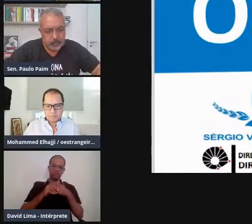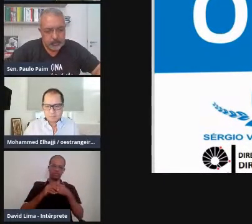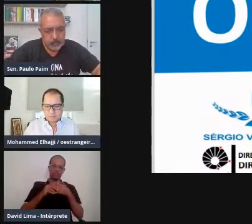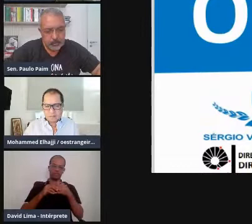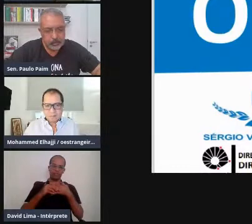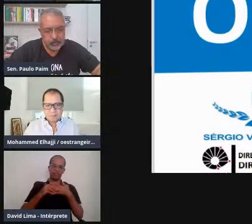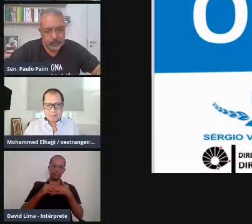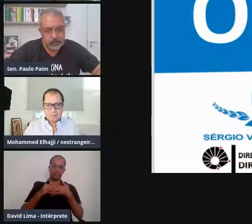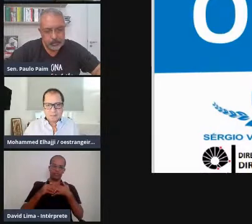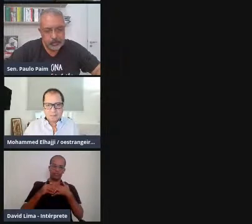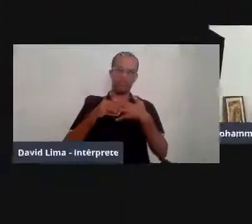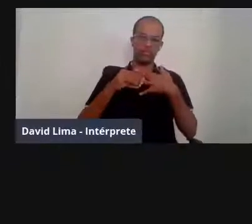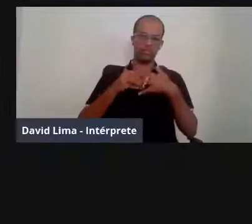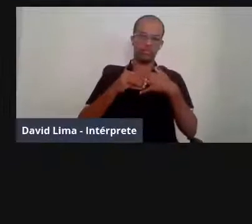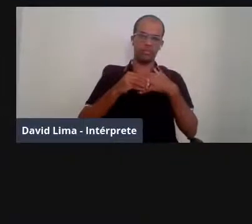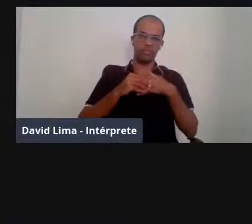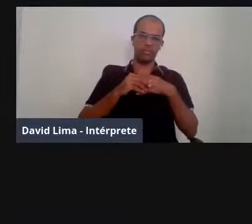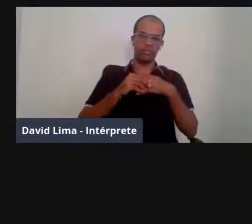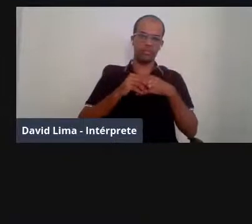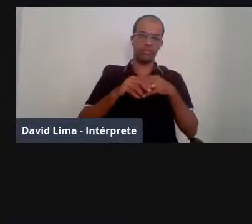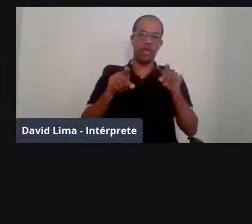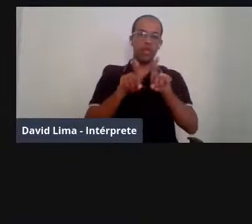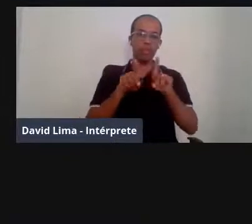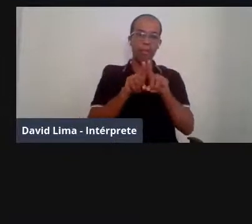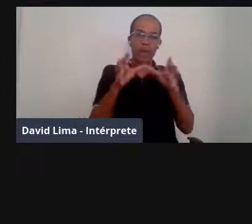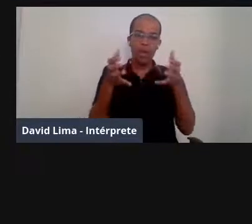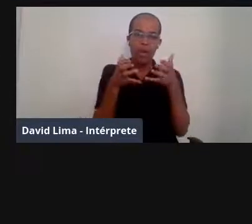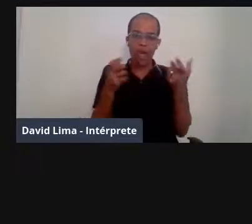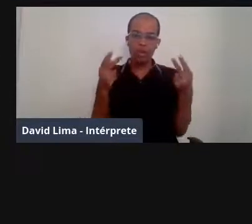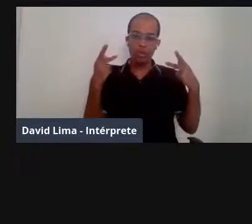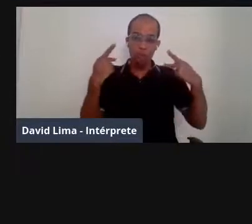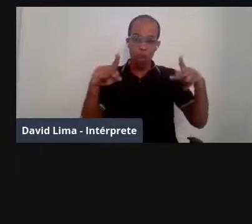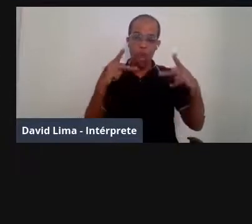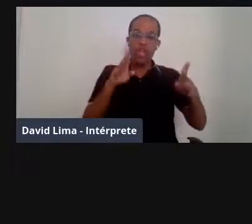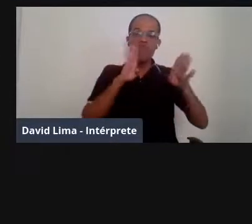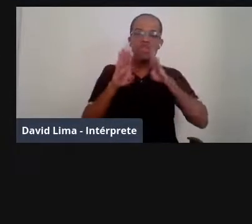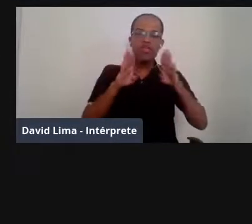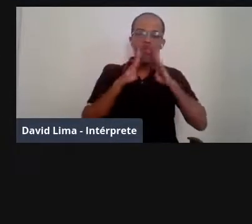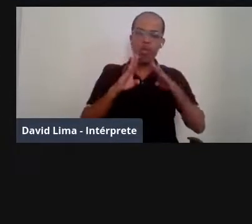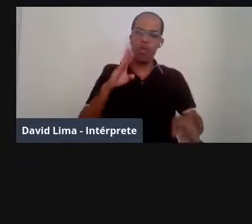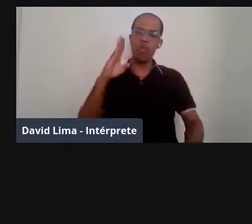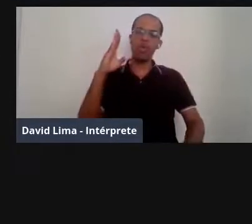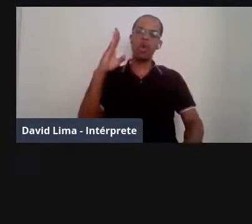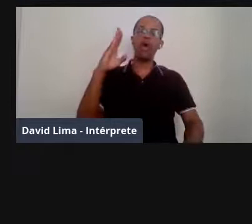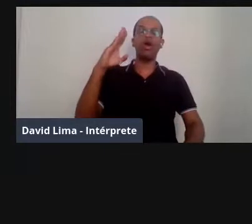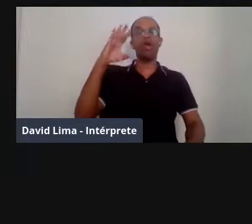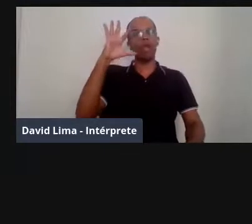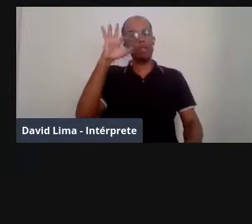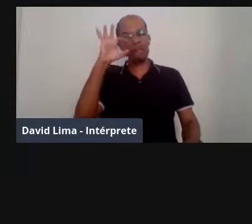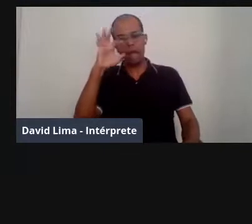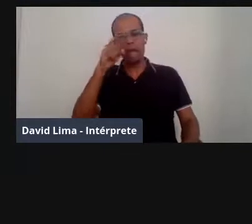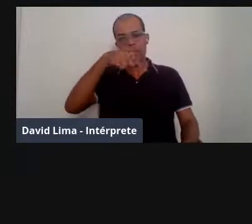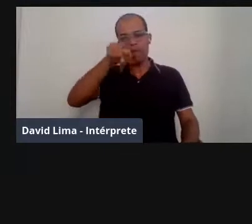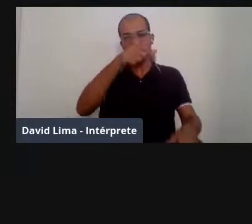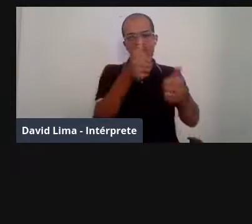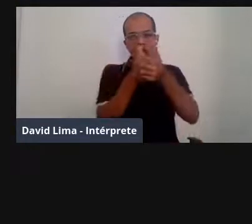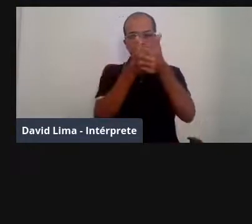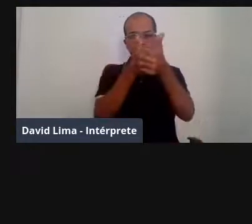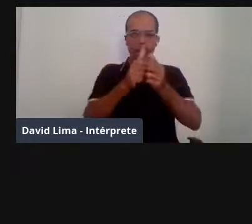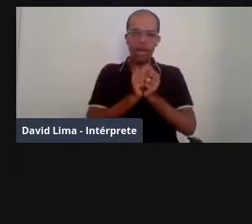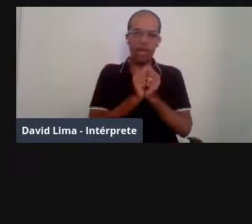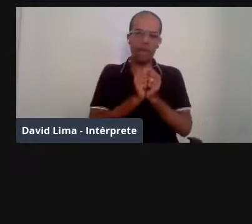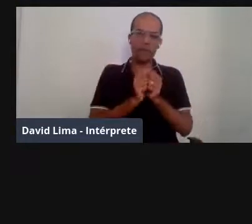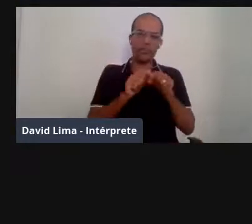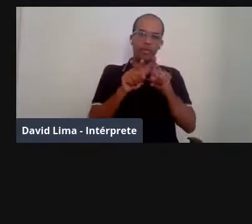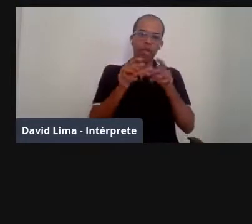aqui o link do nosso Facebook, do nosso Instagram, para que todos possam nos acompanhar. E, finalmente, eu gostaria